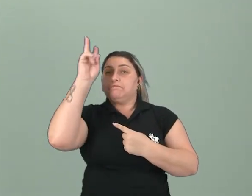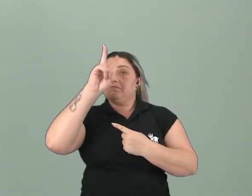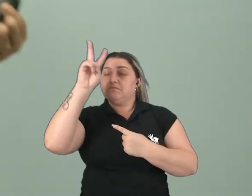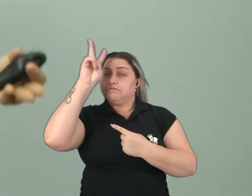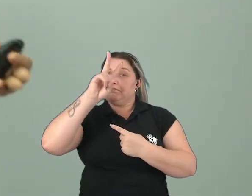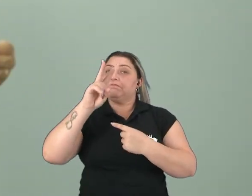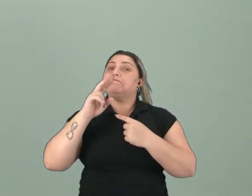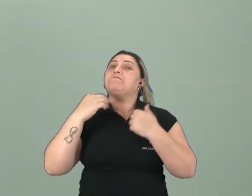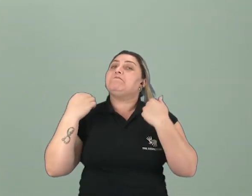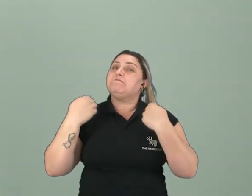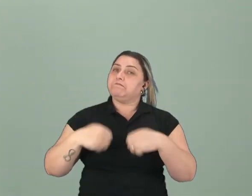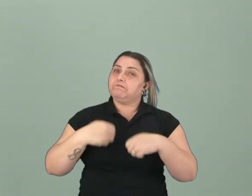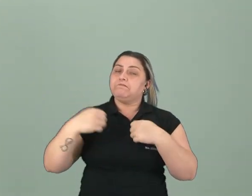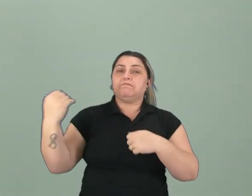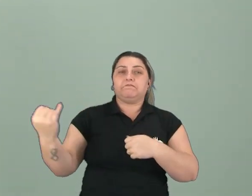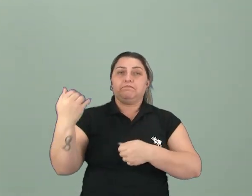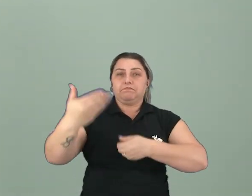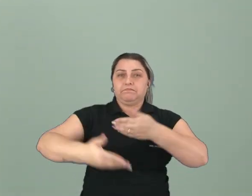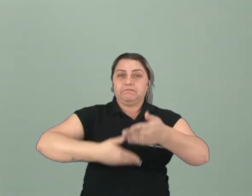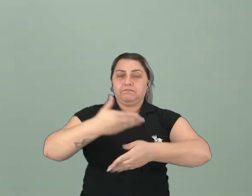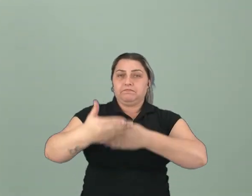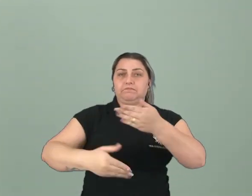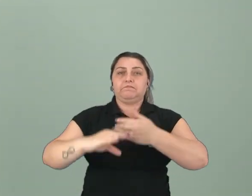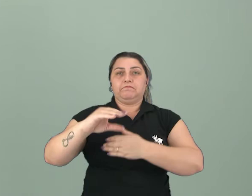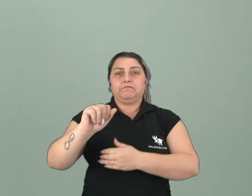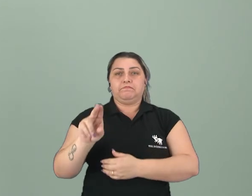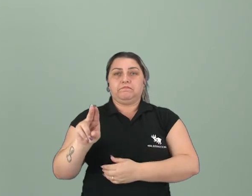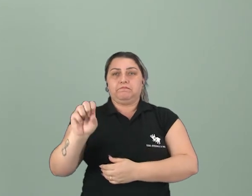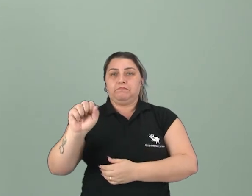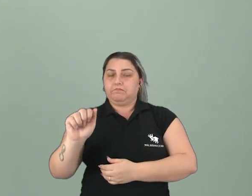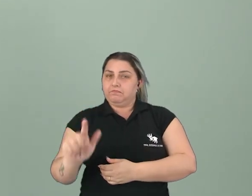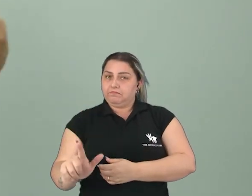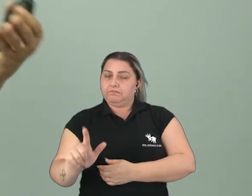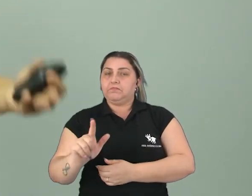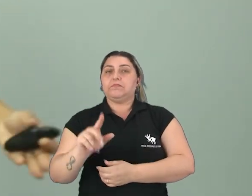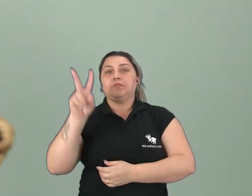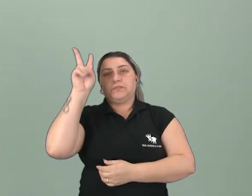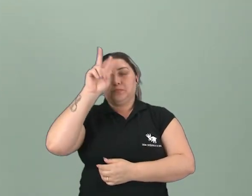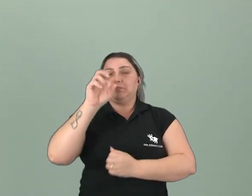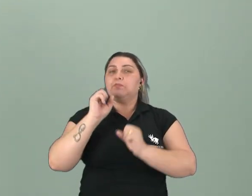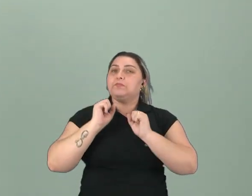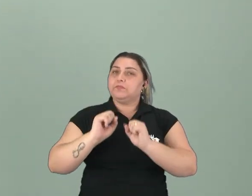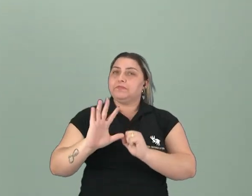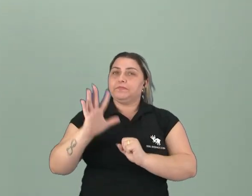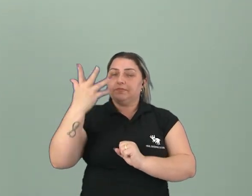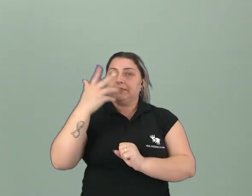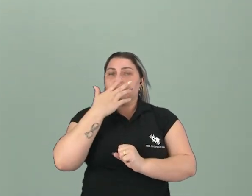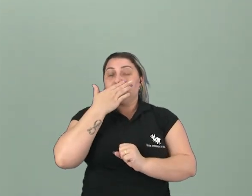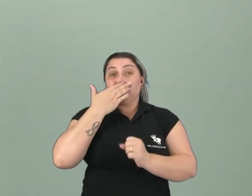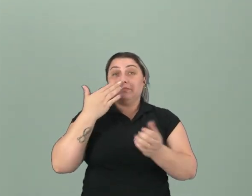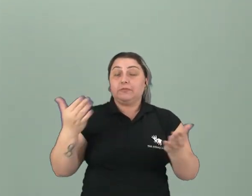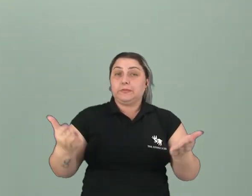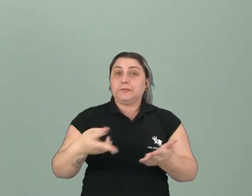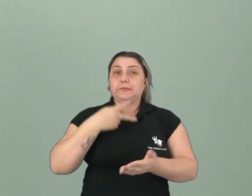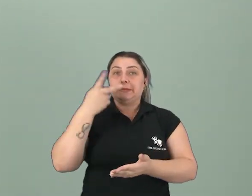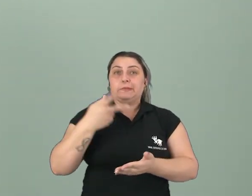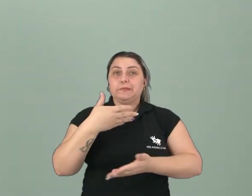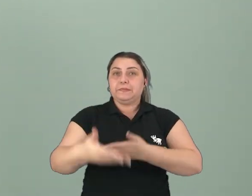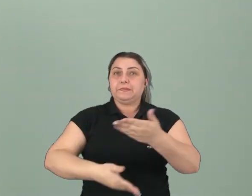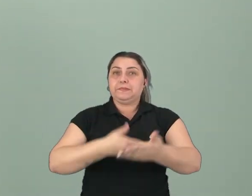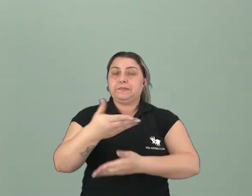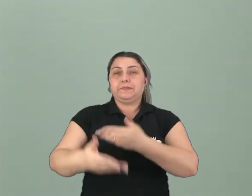história, é necessário essa relação causal para que a história progrida. Agora vamos falar da